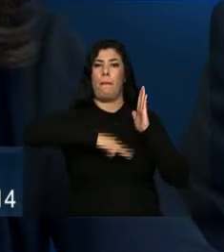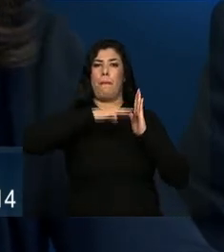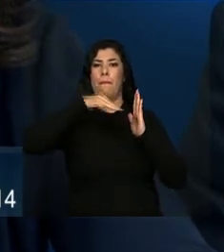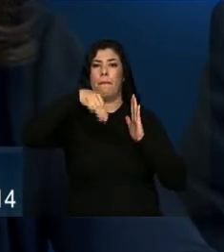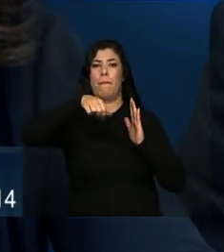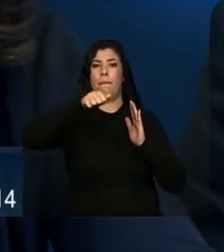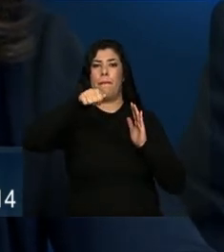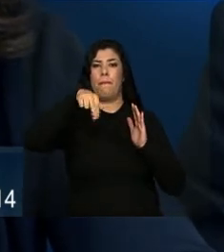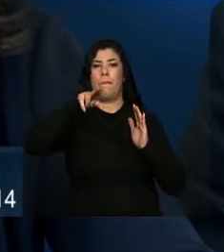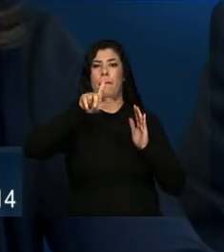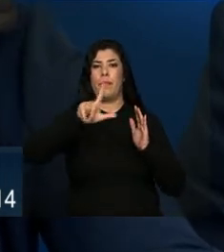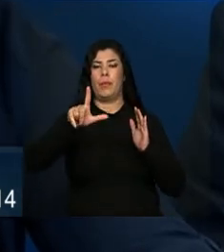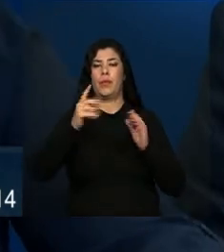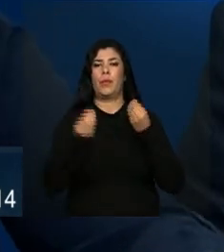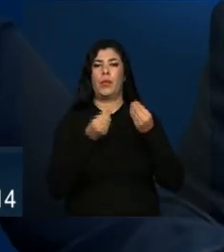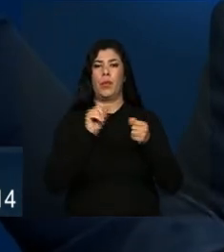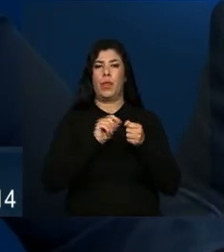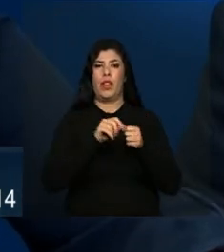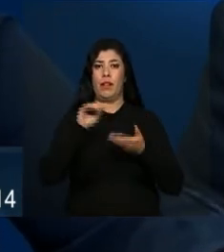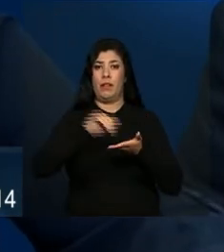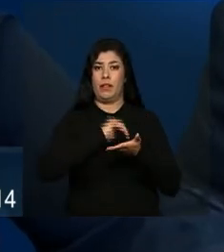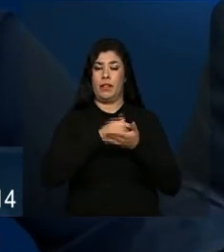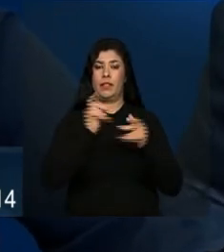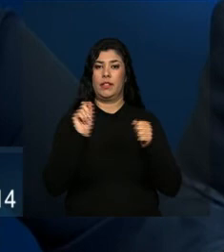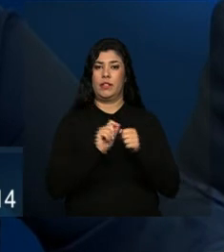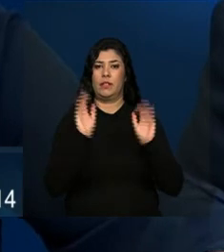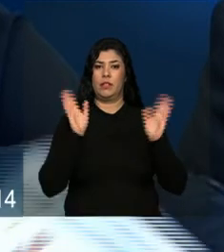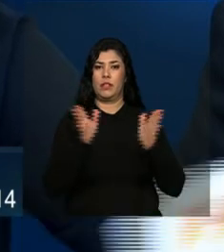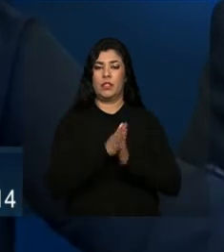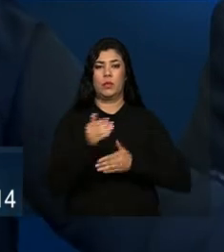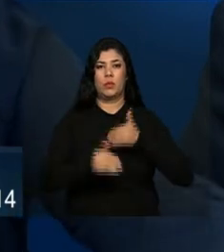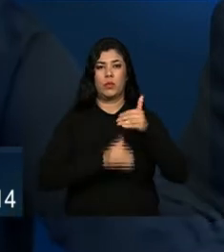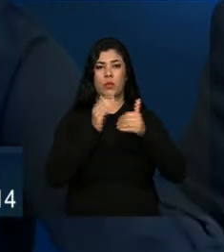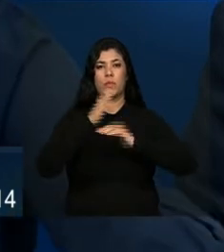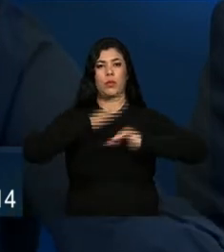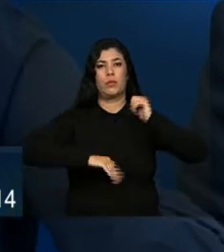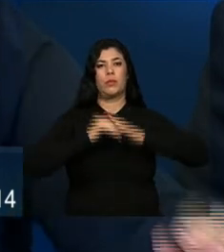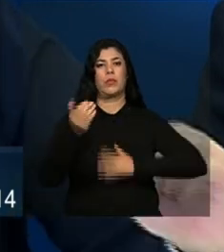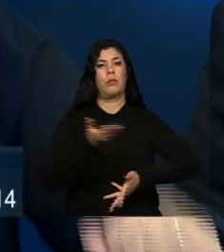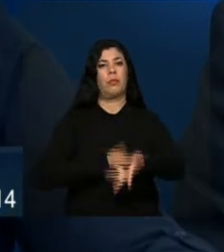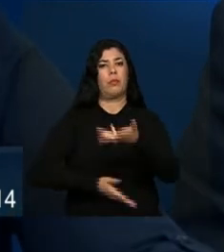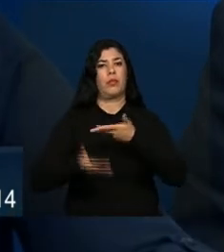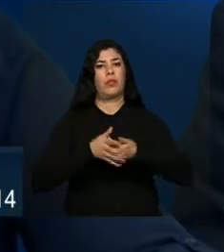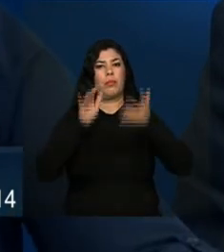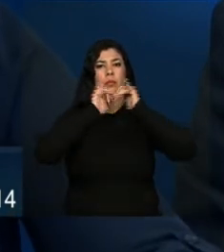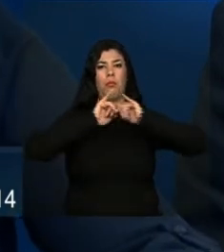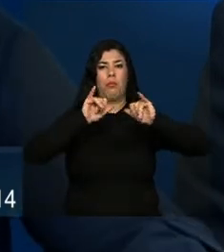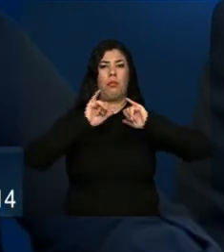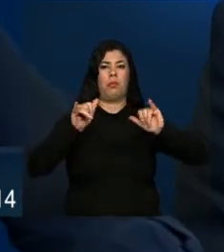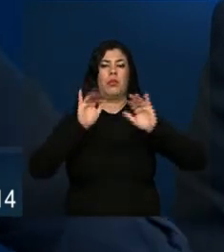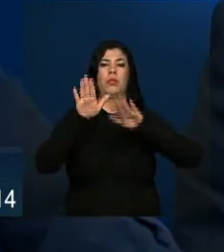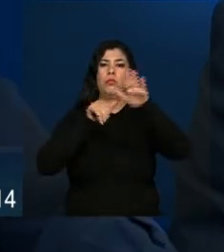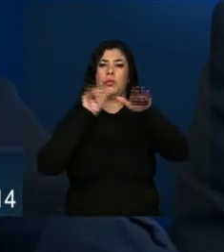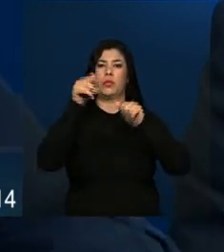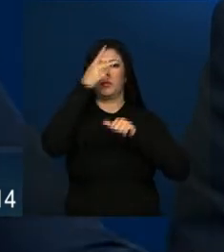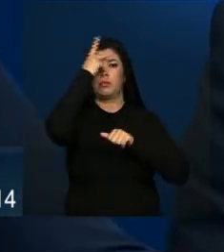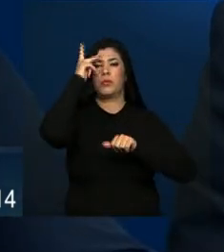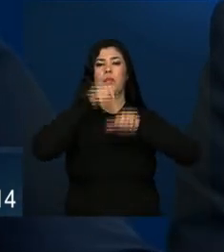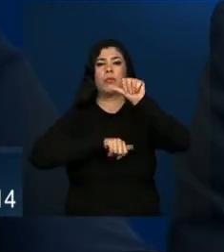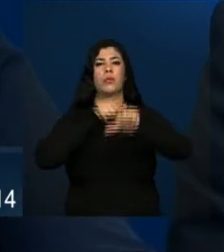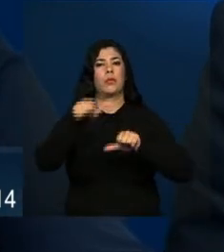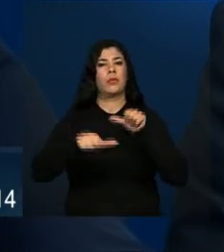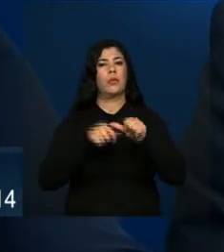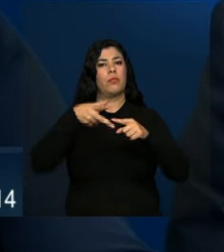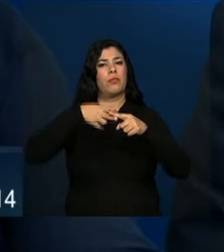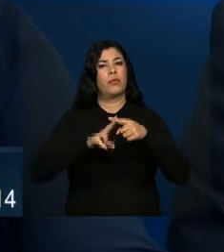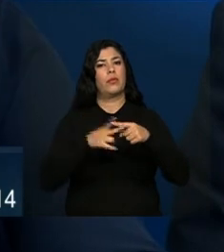que a secretaria nacional do Consumidor entende como o procedimento prático para atendimento a uma campanha uma outra coisa que eu quero